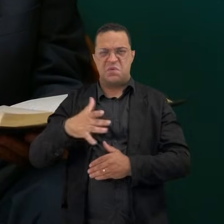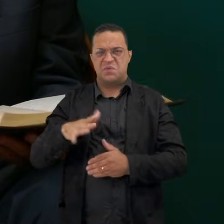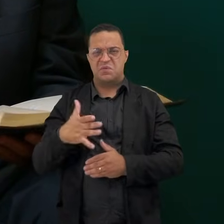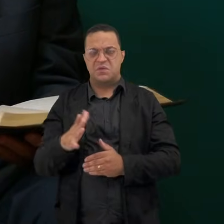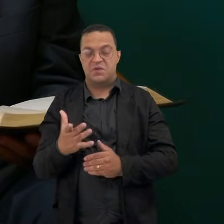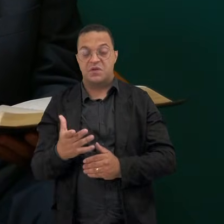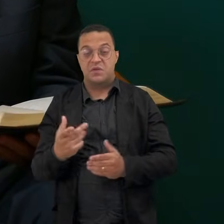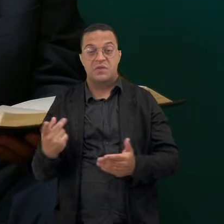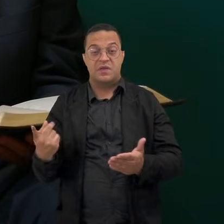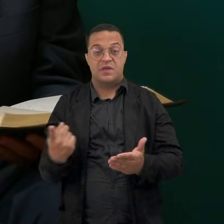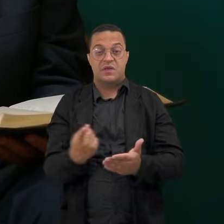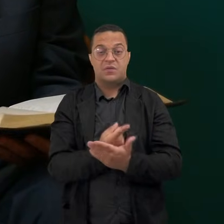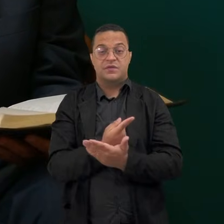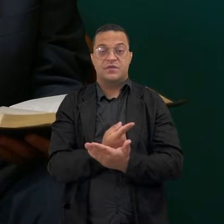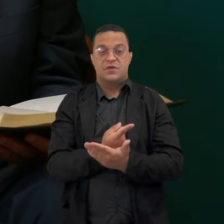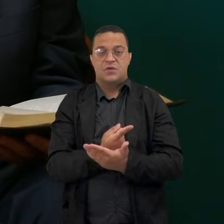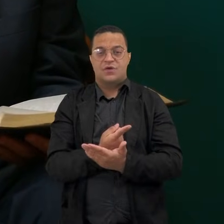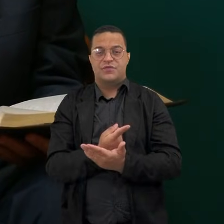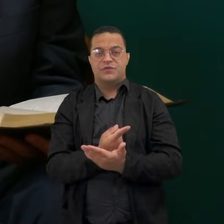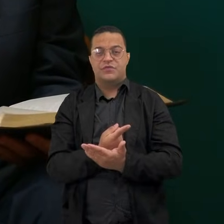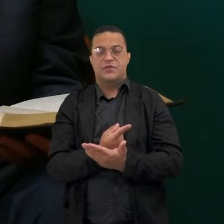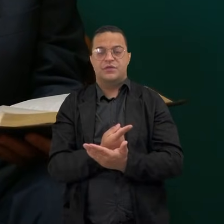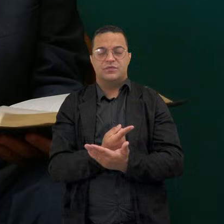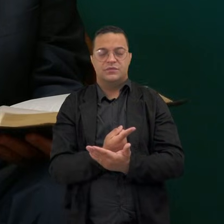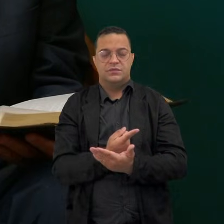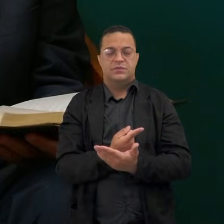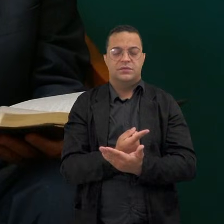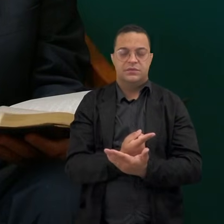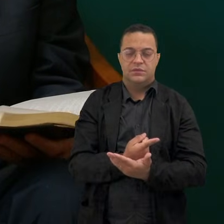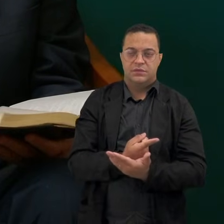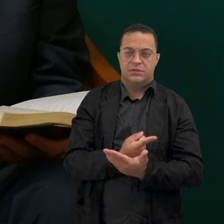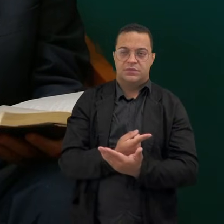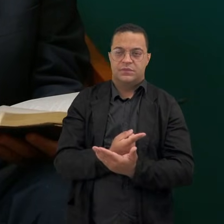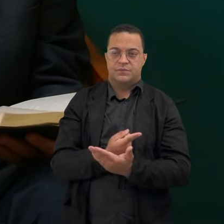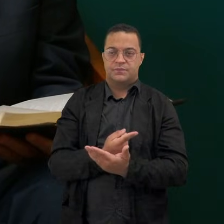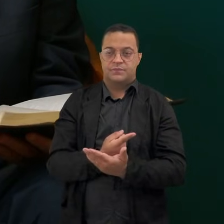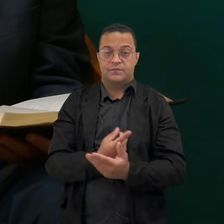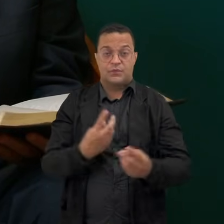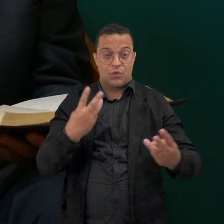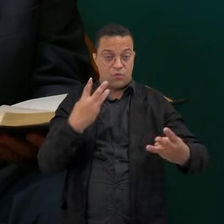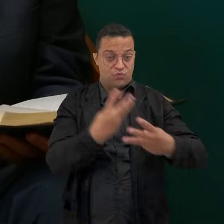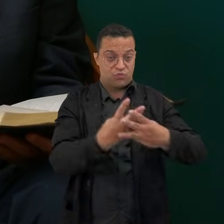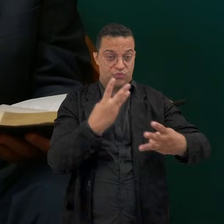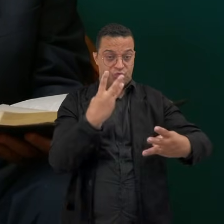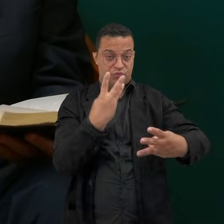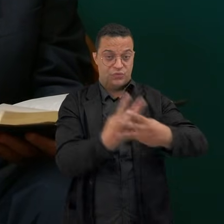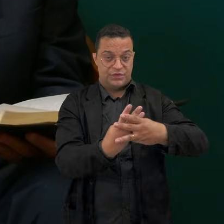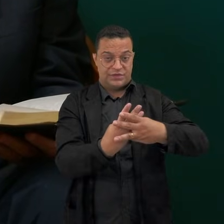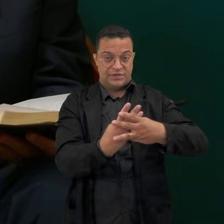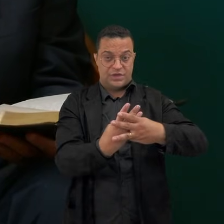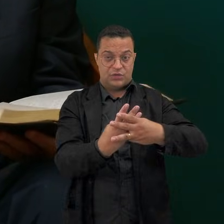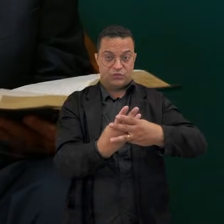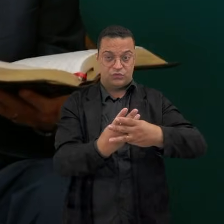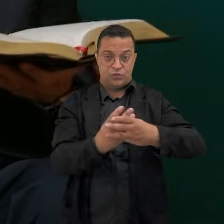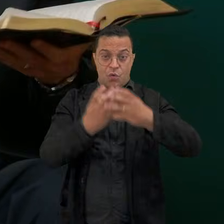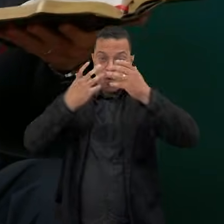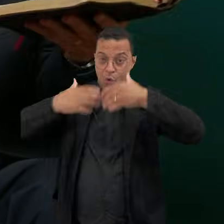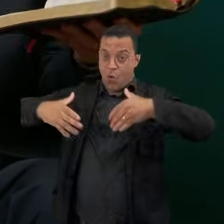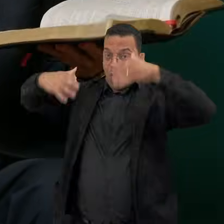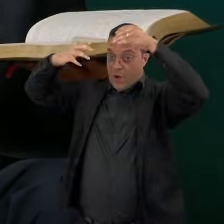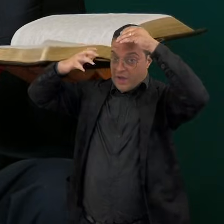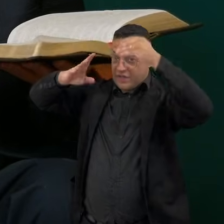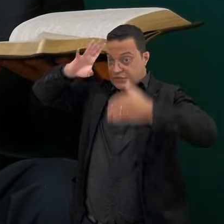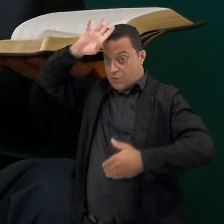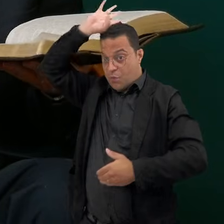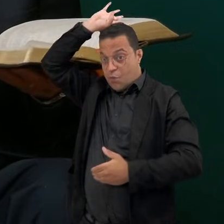os judeus se revoltaram contra o Império Romano. Então, mais uma vez, em vez de buscar um reino eterno, eles buscavam um